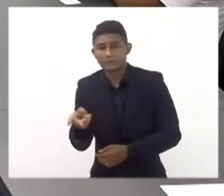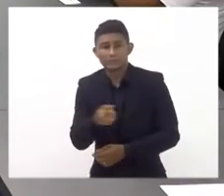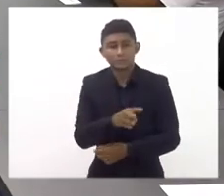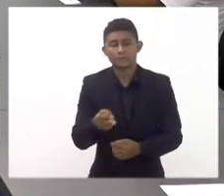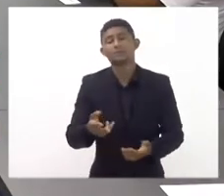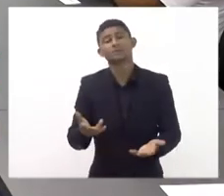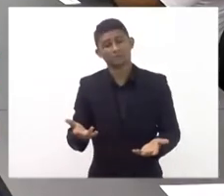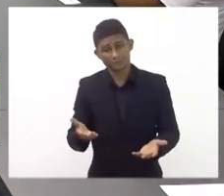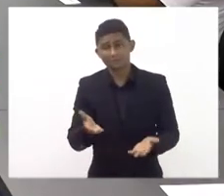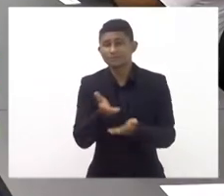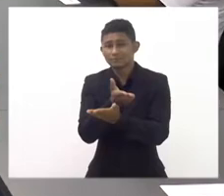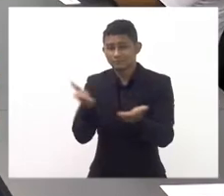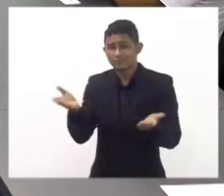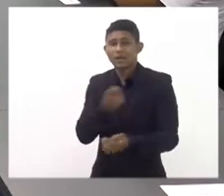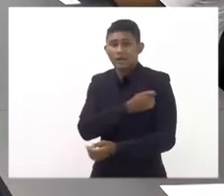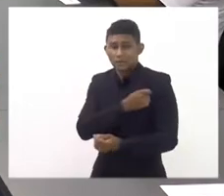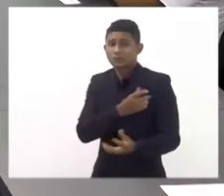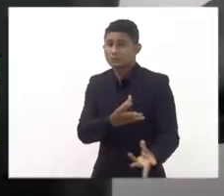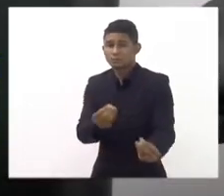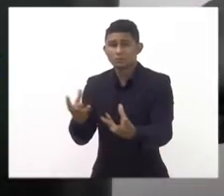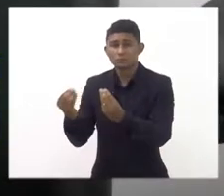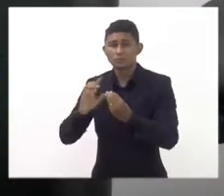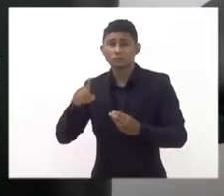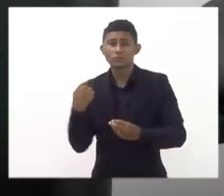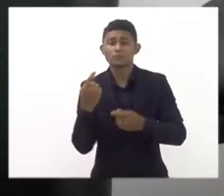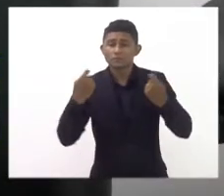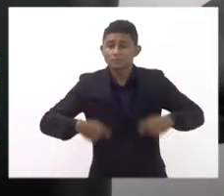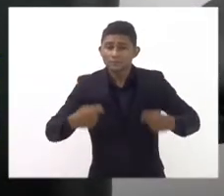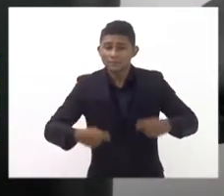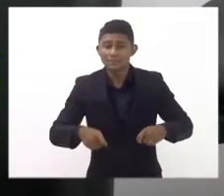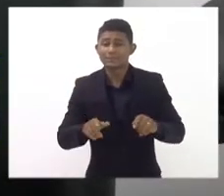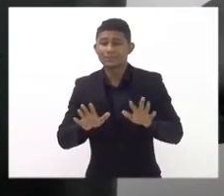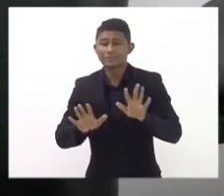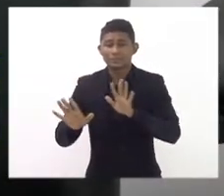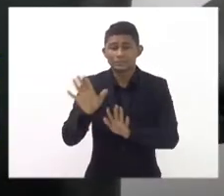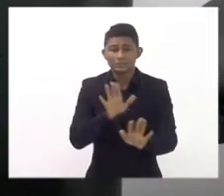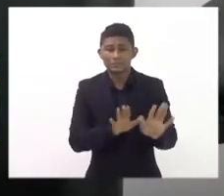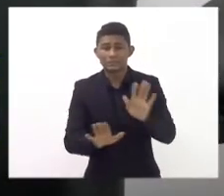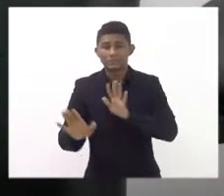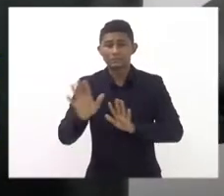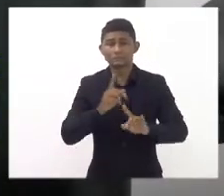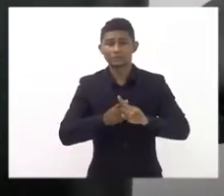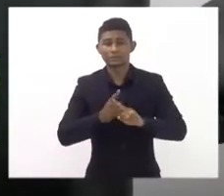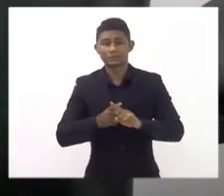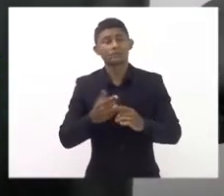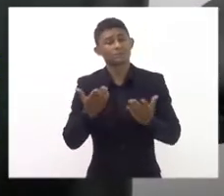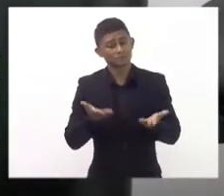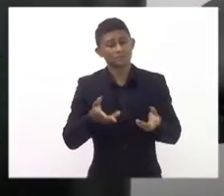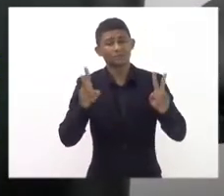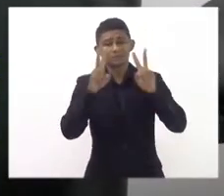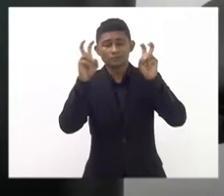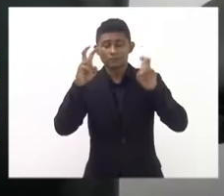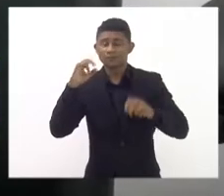essa realidade com muito cuidado, porque a gente está lidando com um assunto importantíssimo,